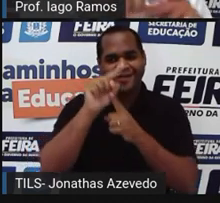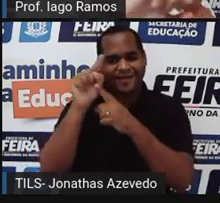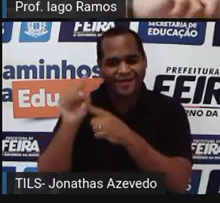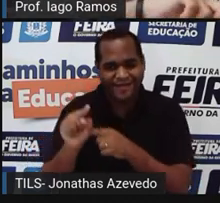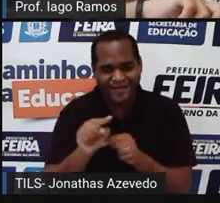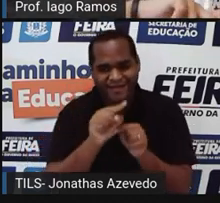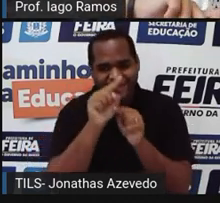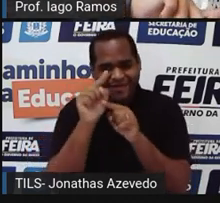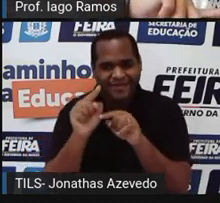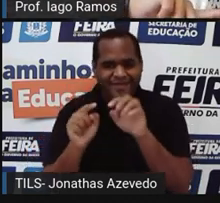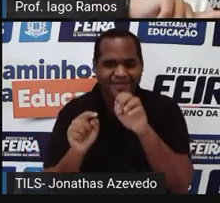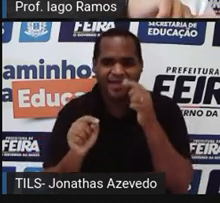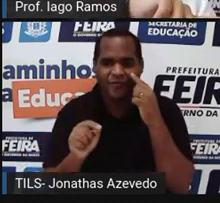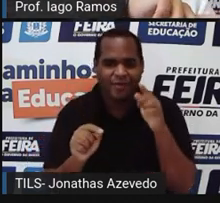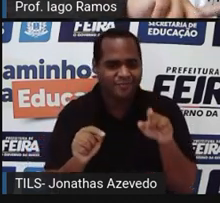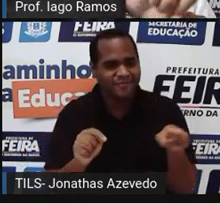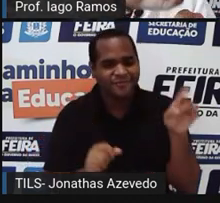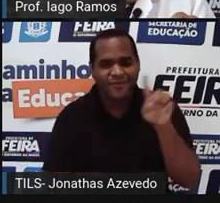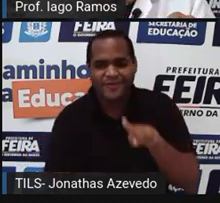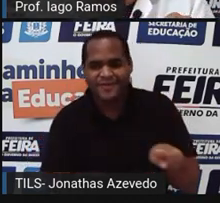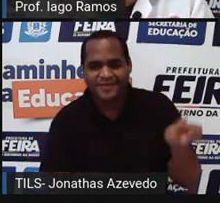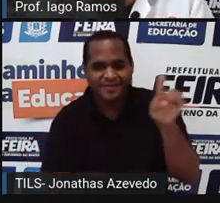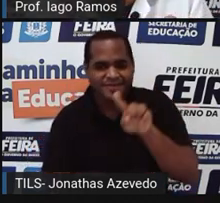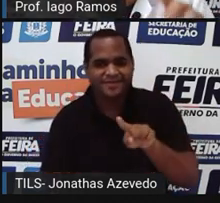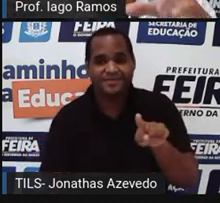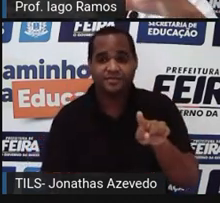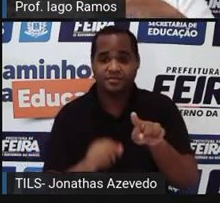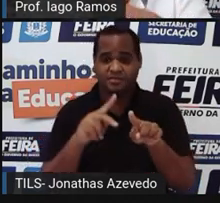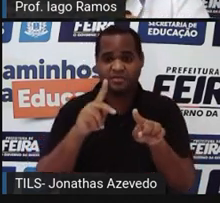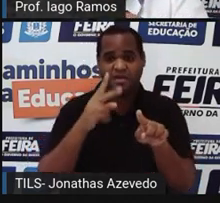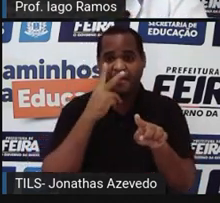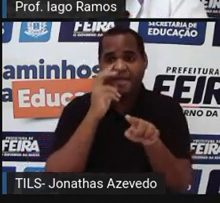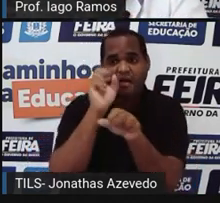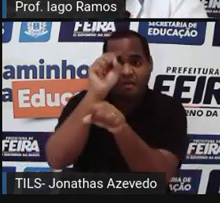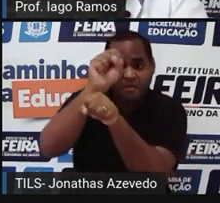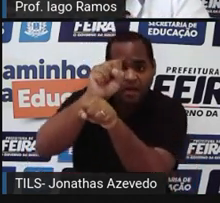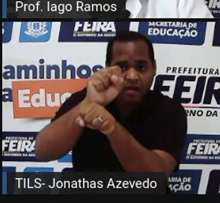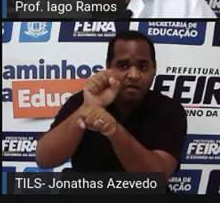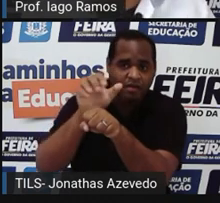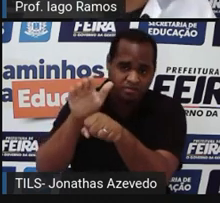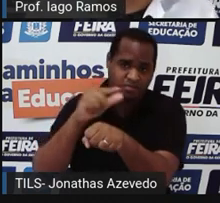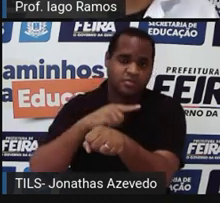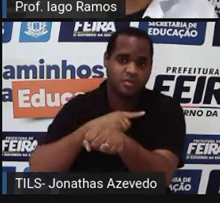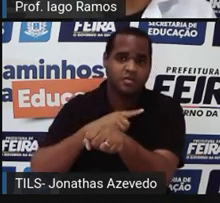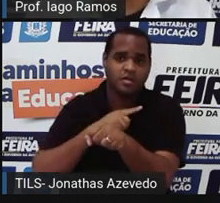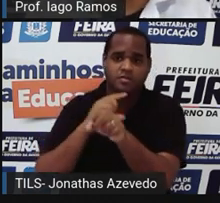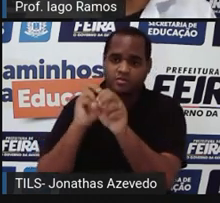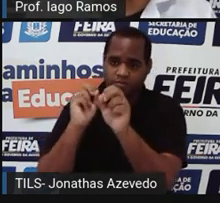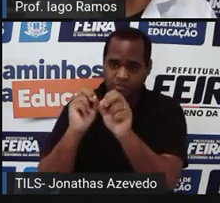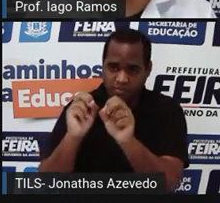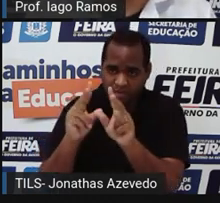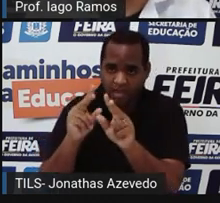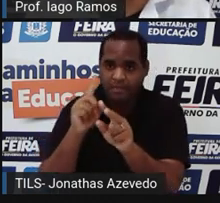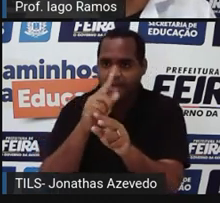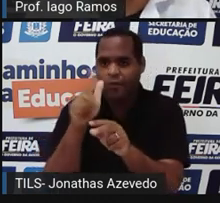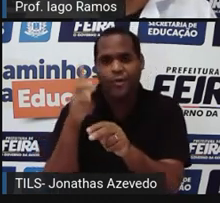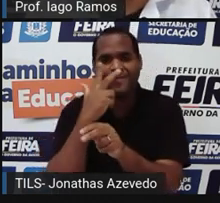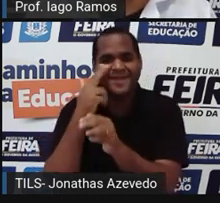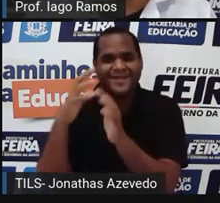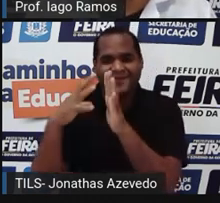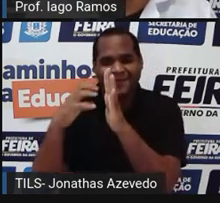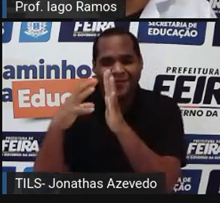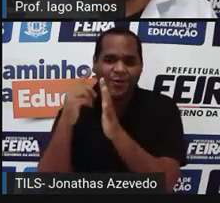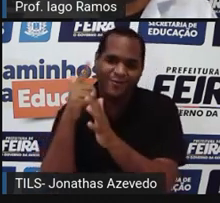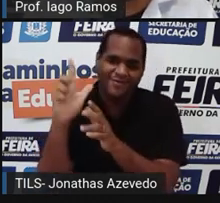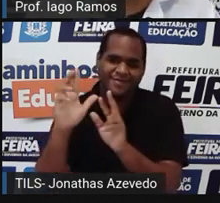né? Um determinado ângulo, ela para, eu parei ali. Certo? Naquela outra figura.